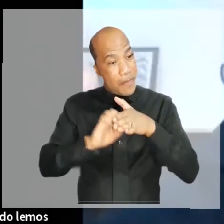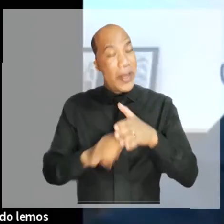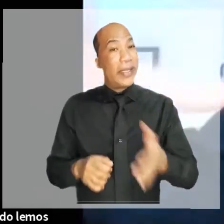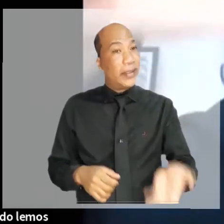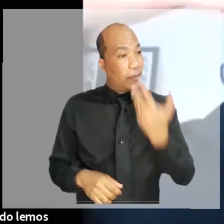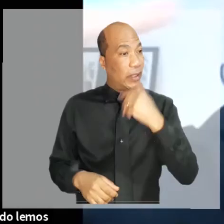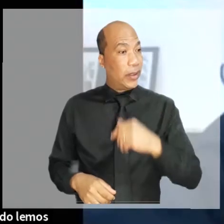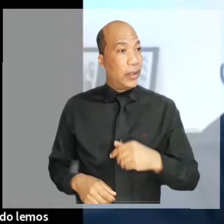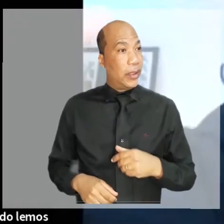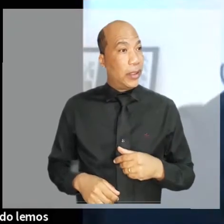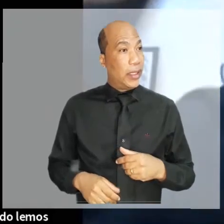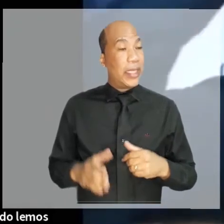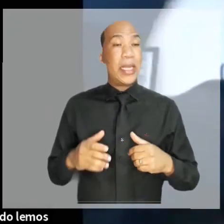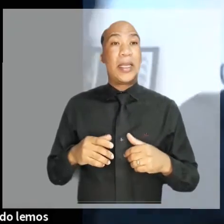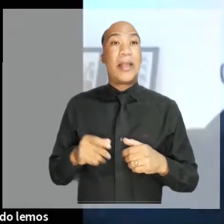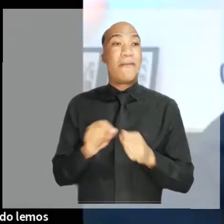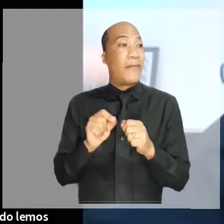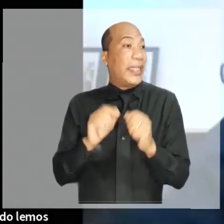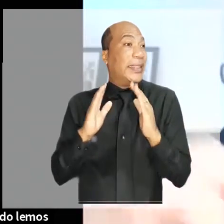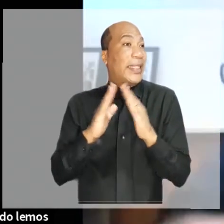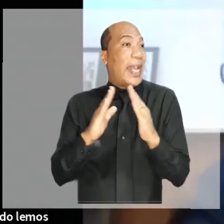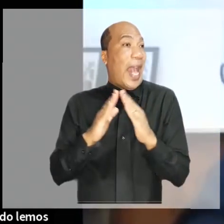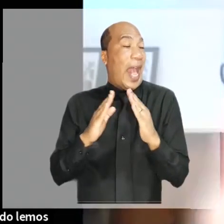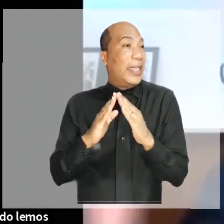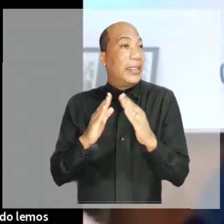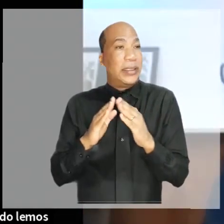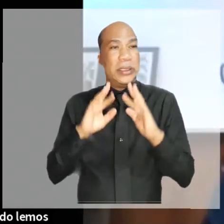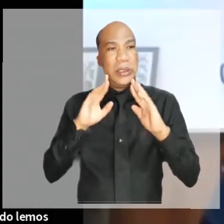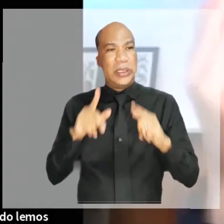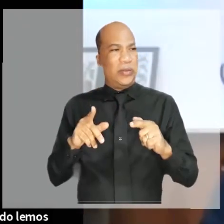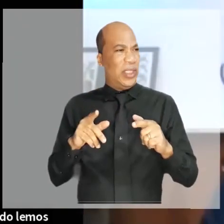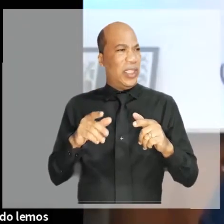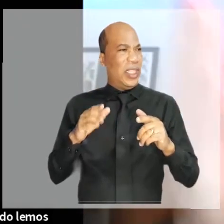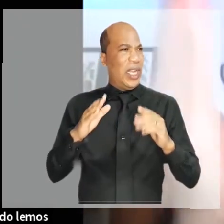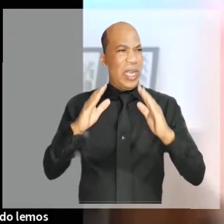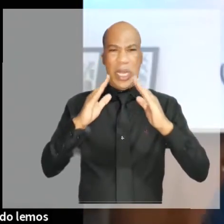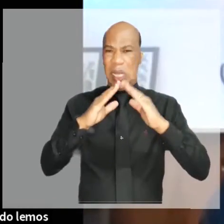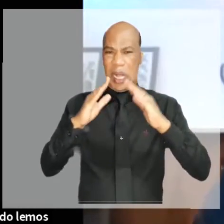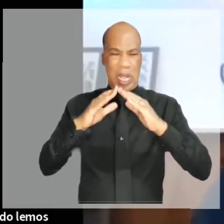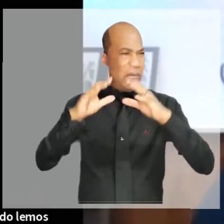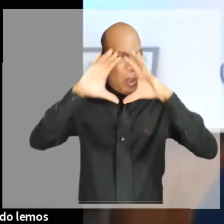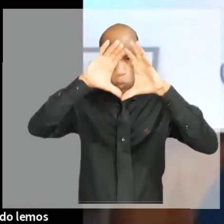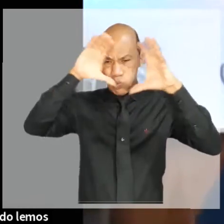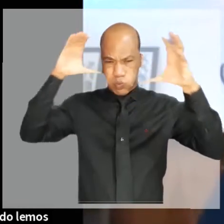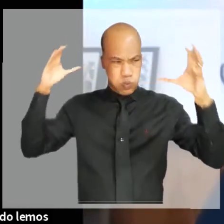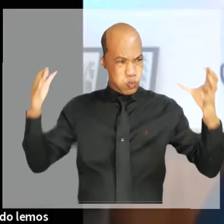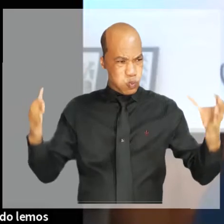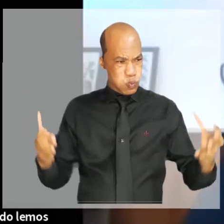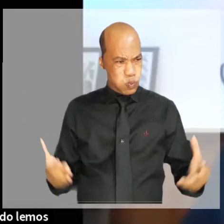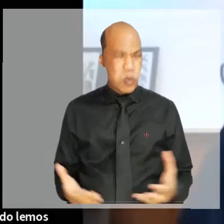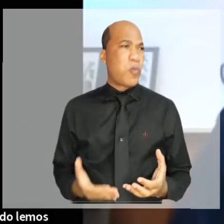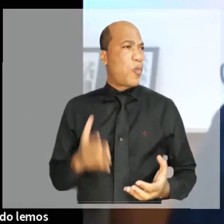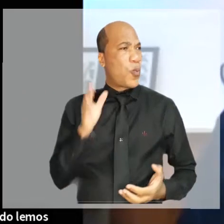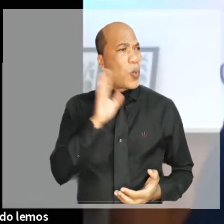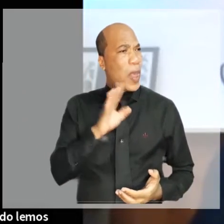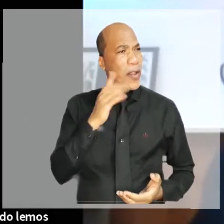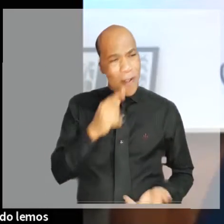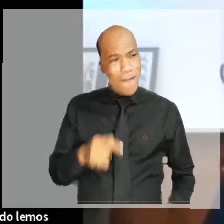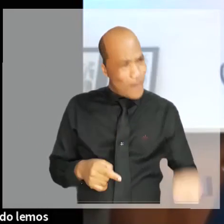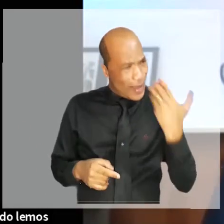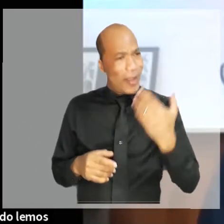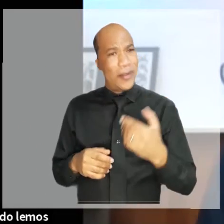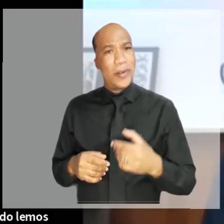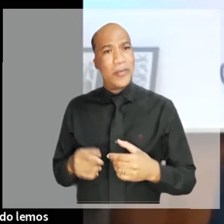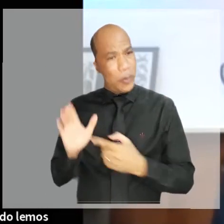fazem umas casas que são umas bolhas, é muito barato, é imperdível, vocês têm que mostrar isso no programa. E a gente chegou para